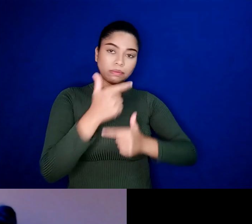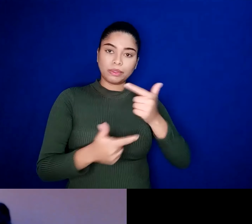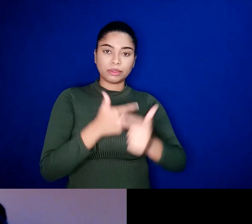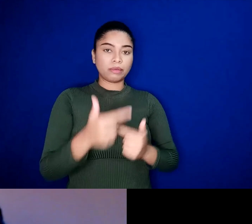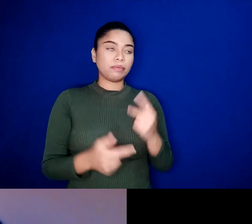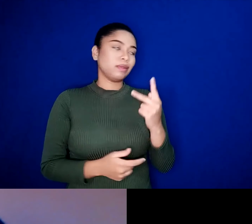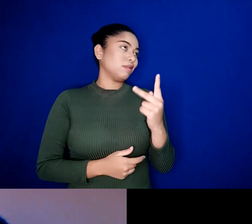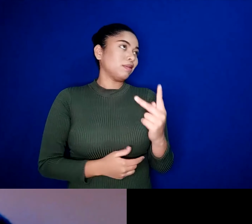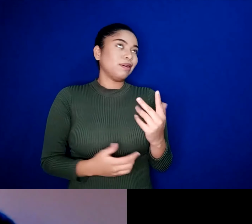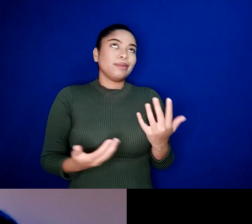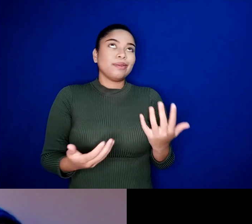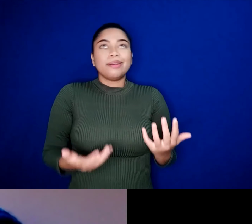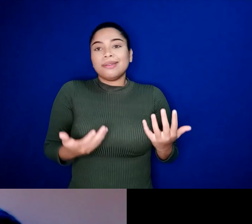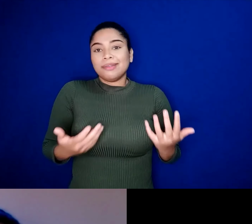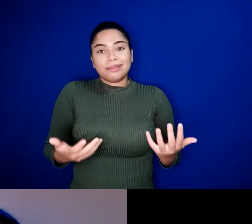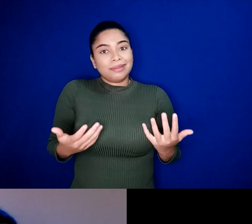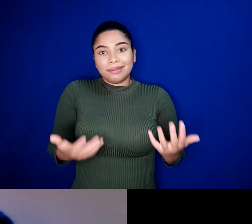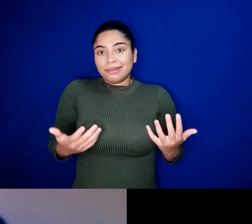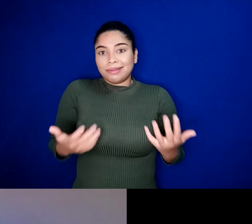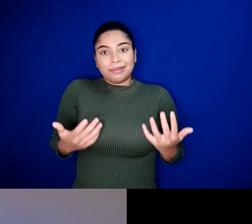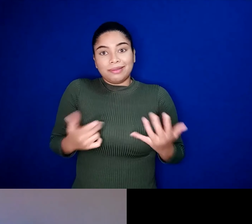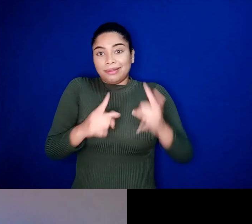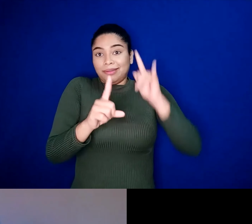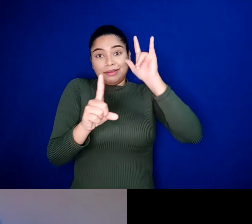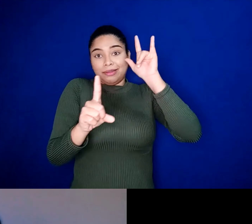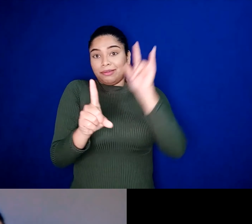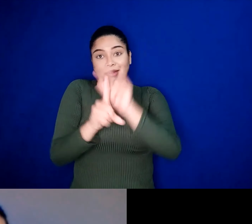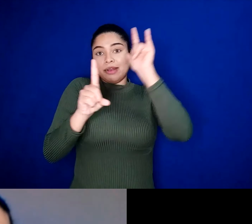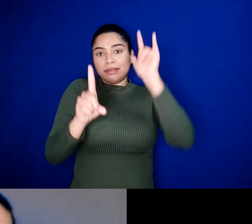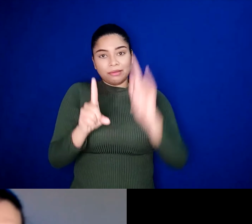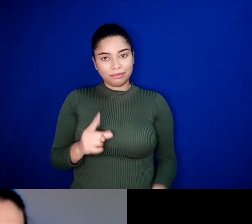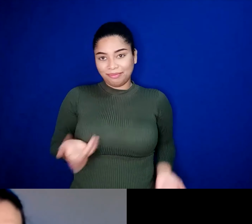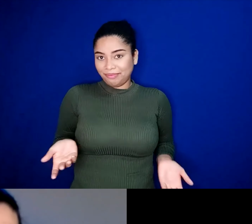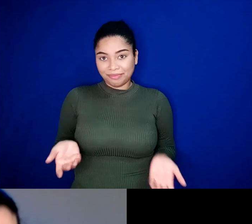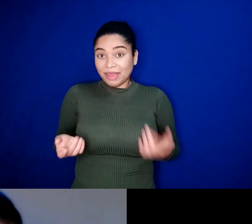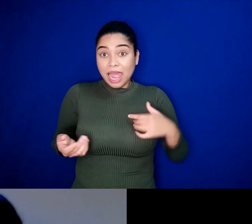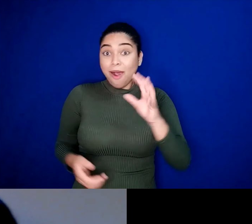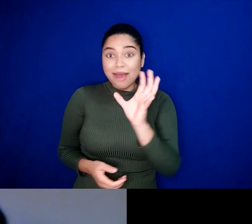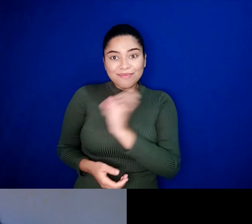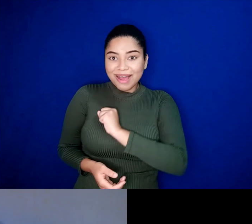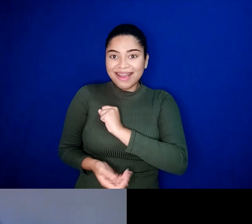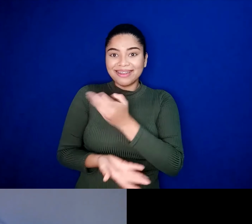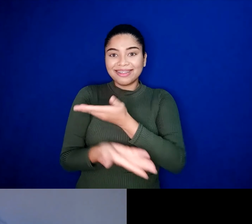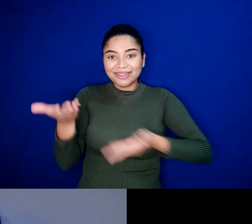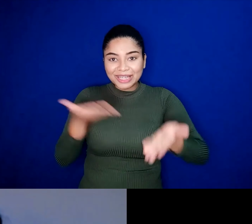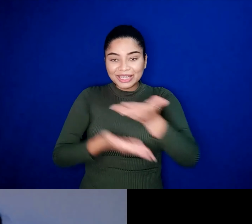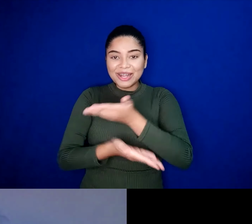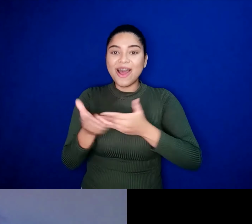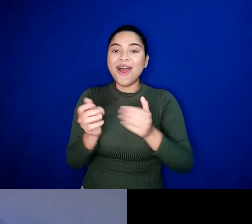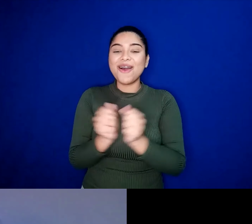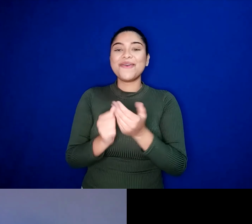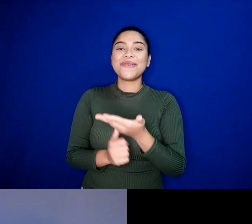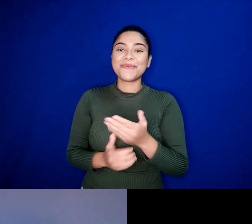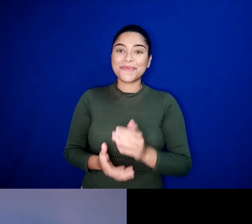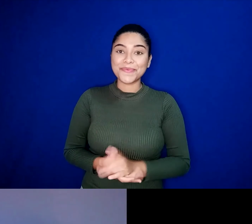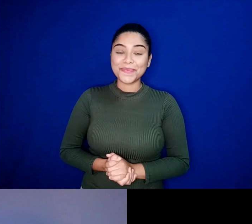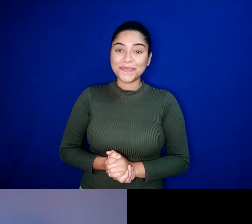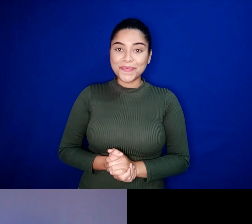e tô fã agora você estacional eu amei trocar essa ideia aqui com você e